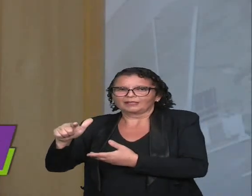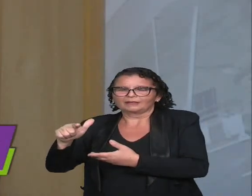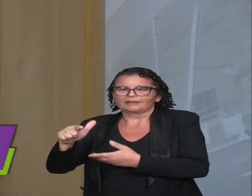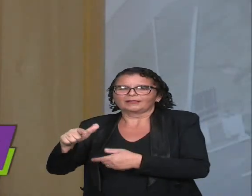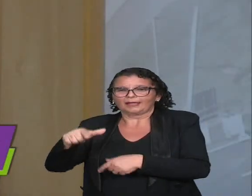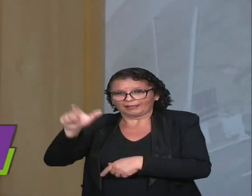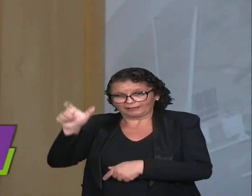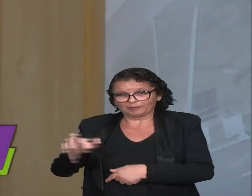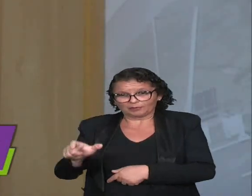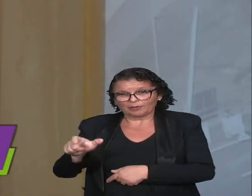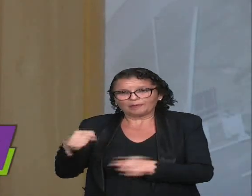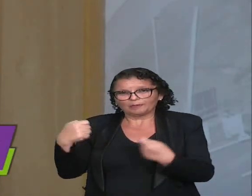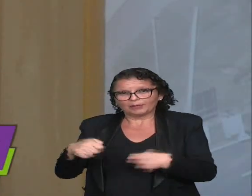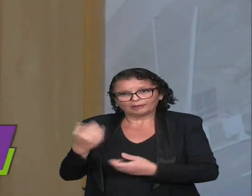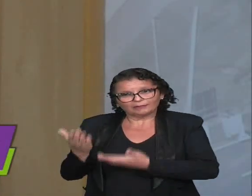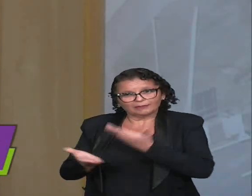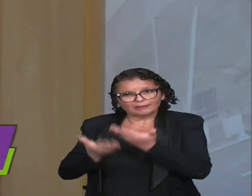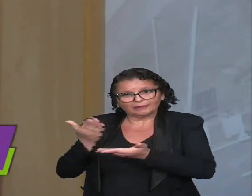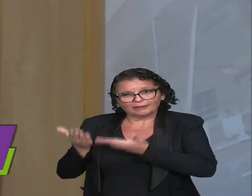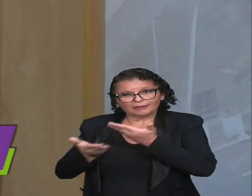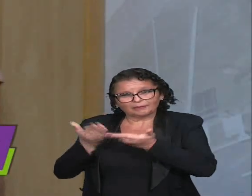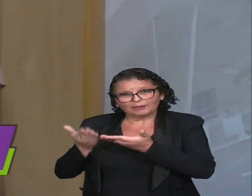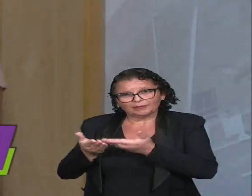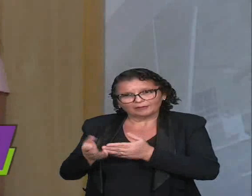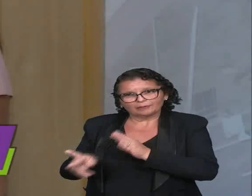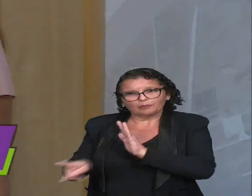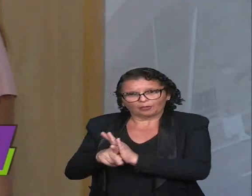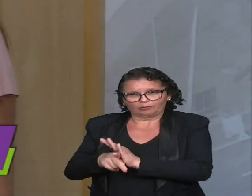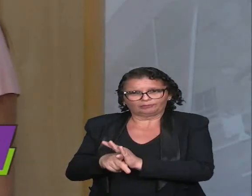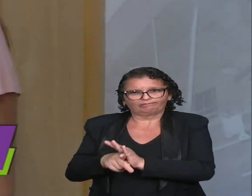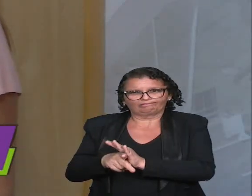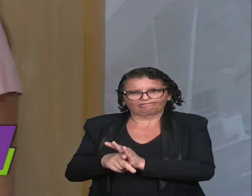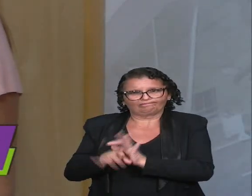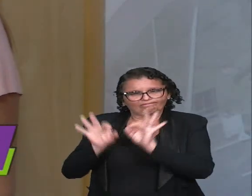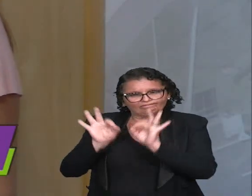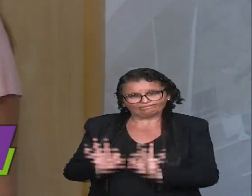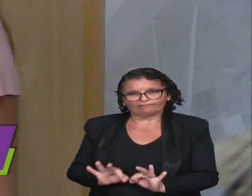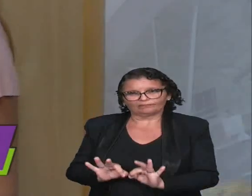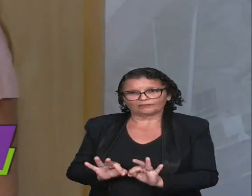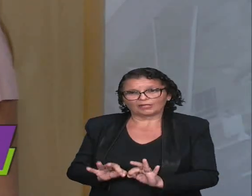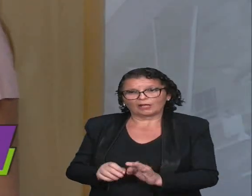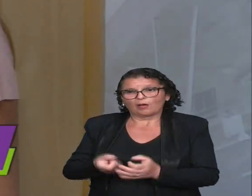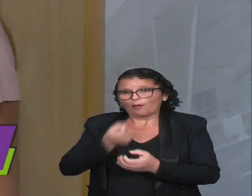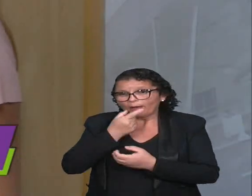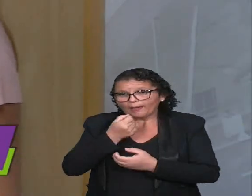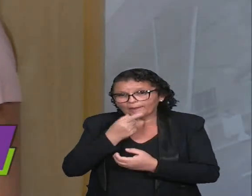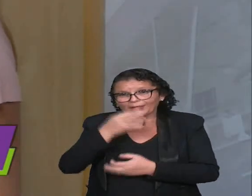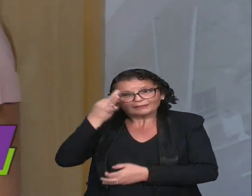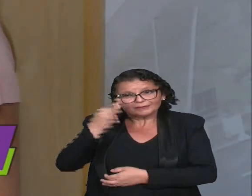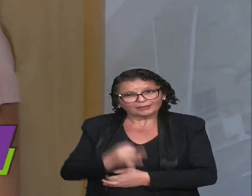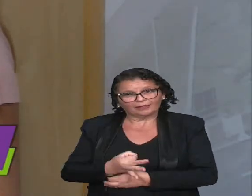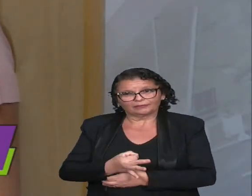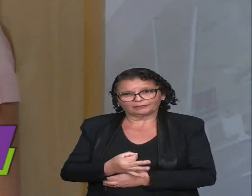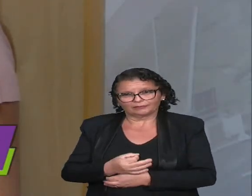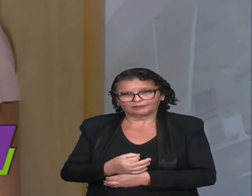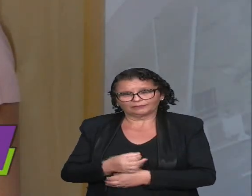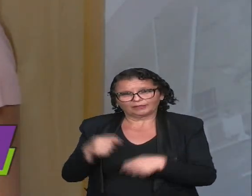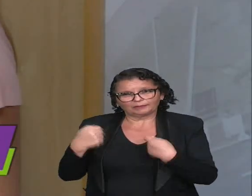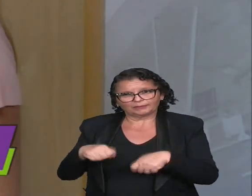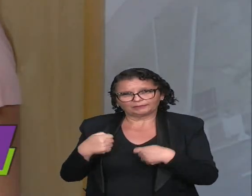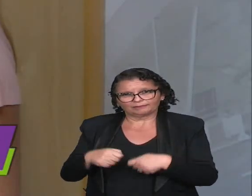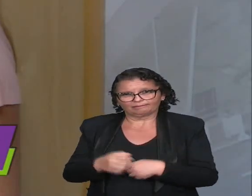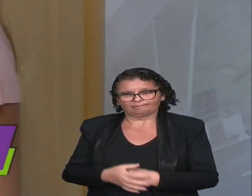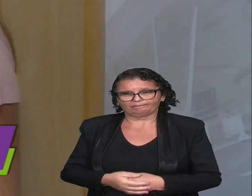paciente ele vai ser tratado adequadamente com os Medic certo que ele precisa